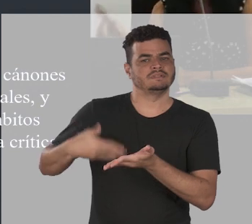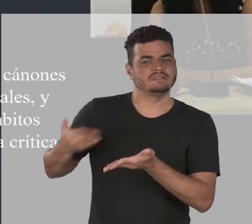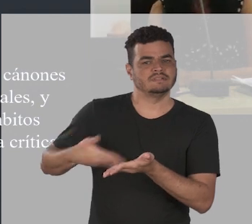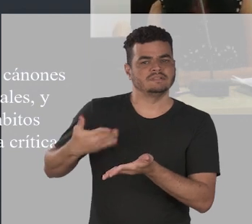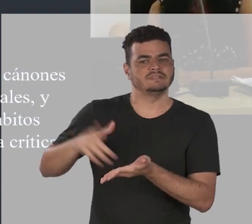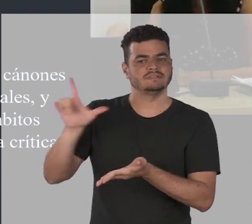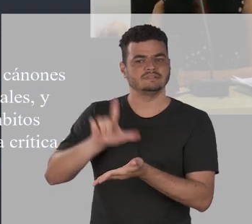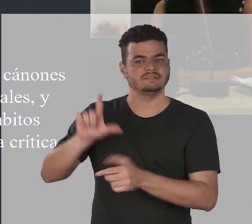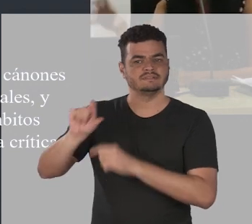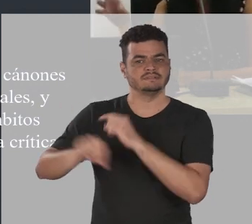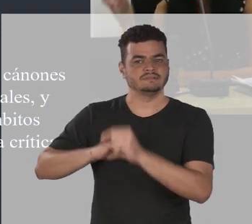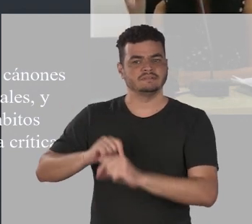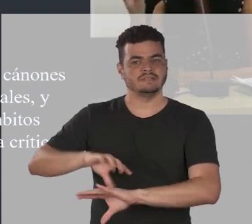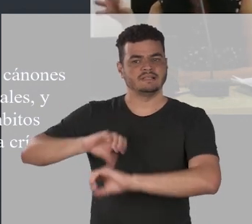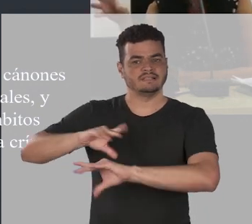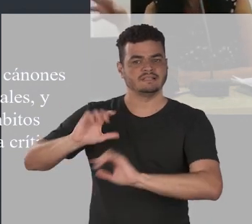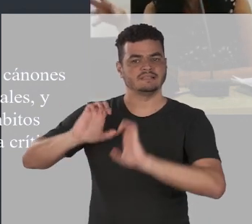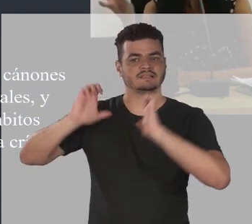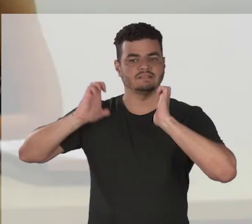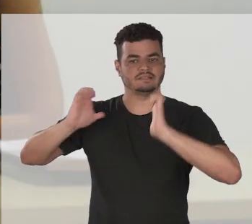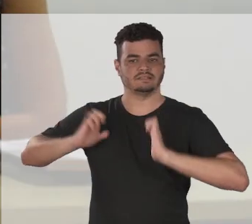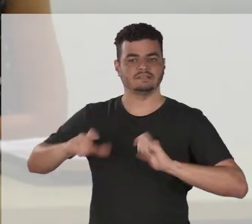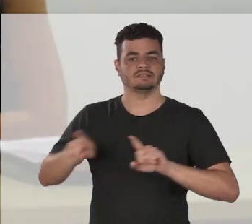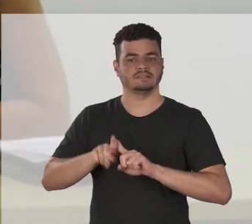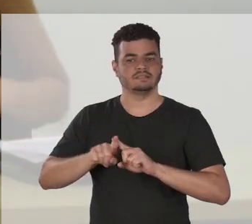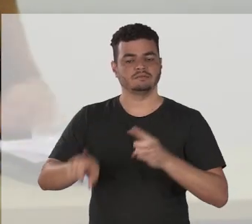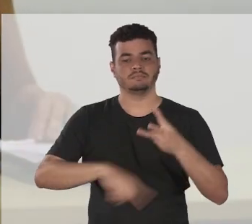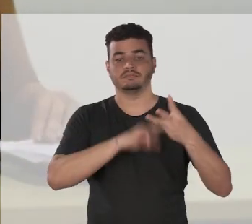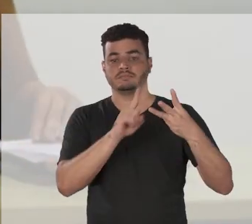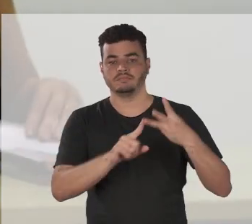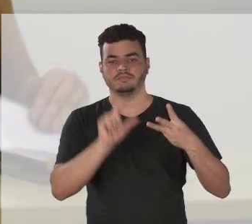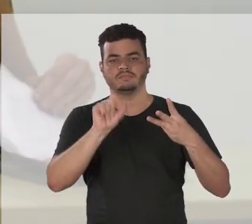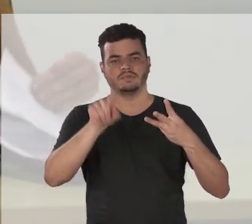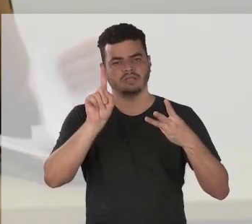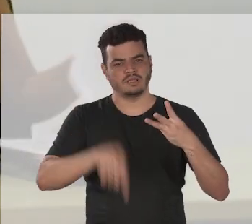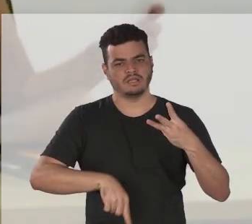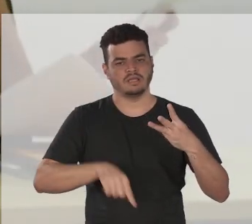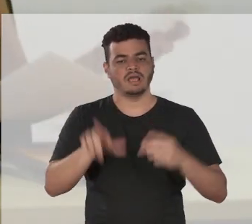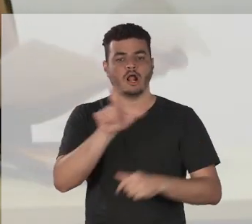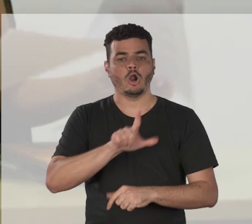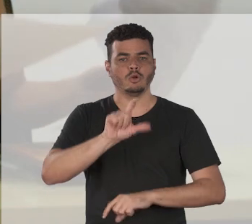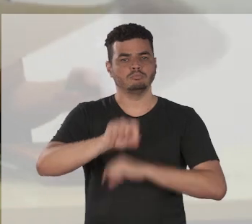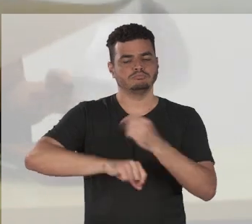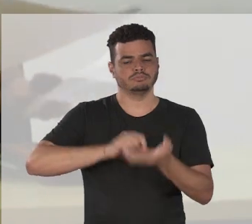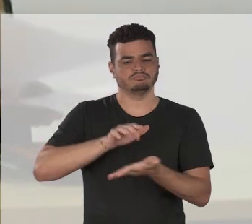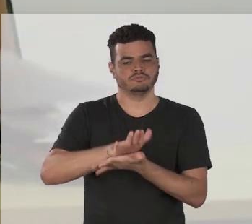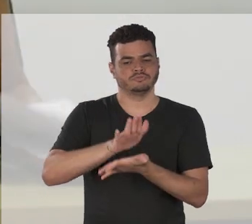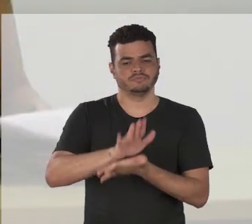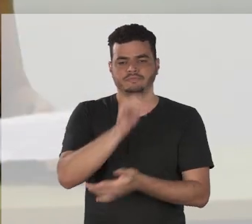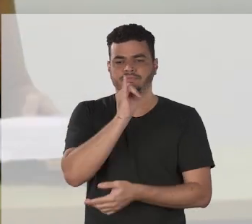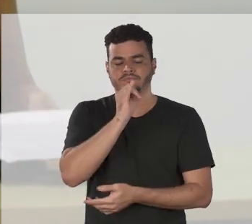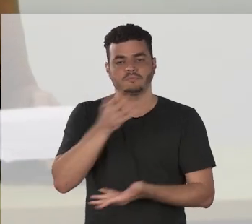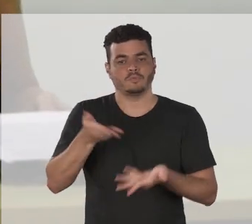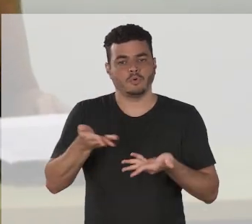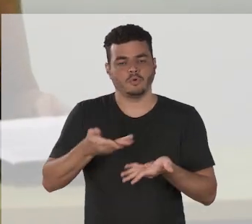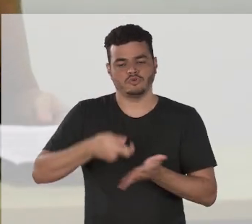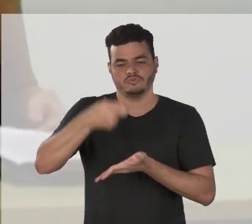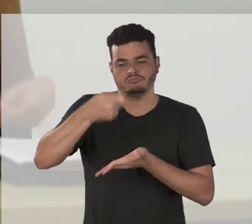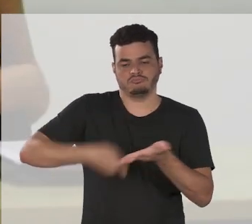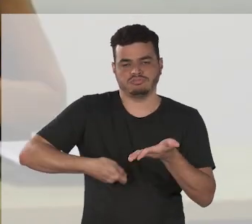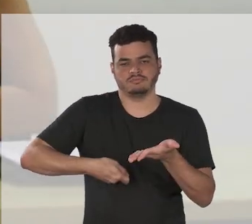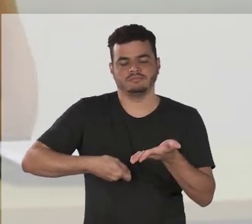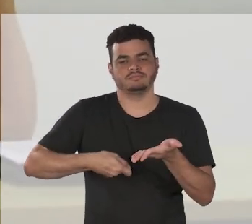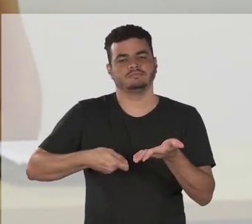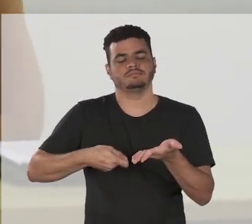e a pedagógica, e depois também a lógica editorial, o que faz justamente é a produção de obras